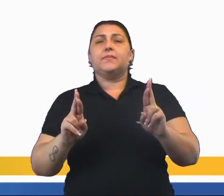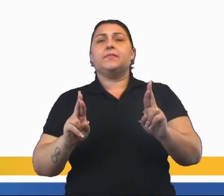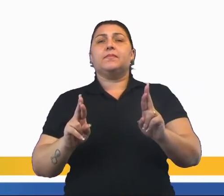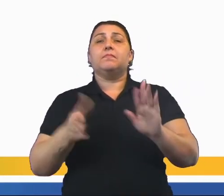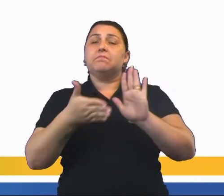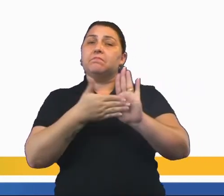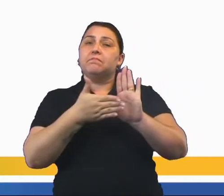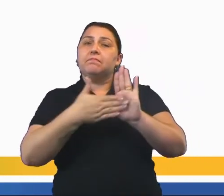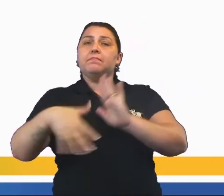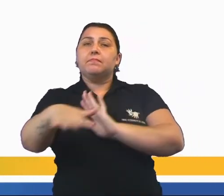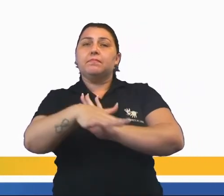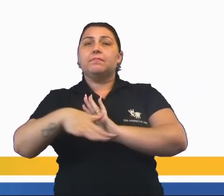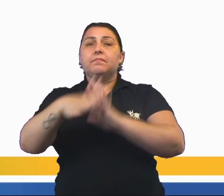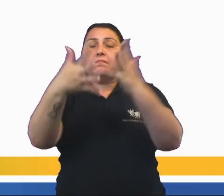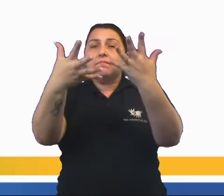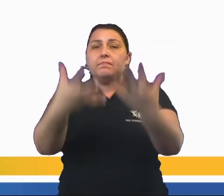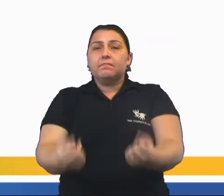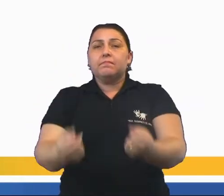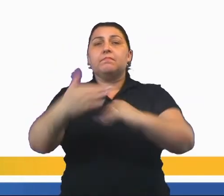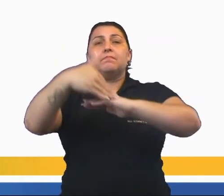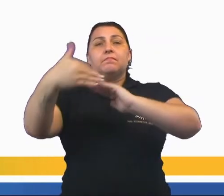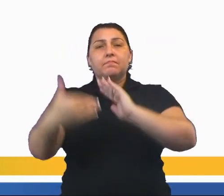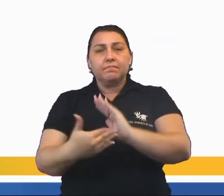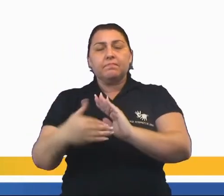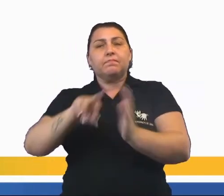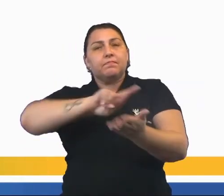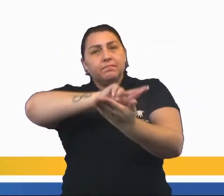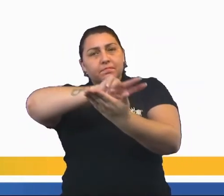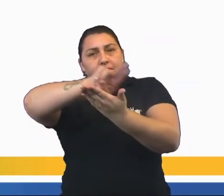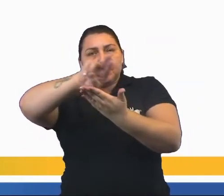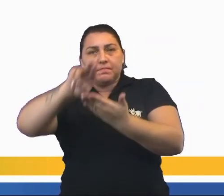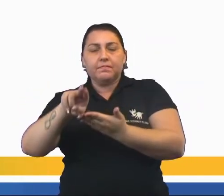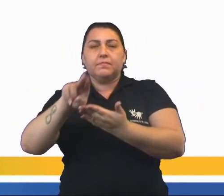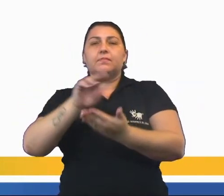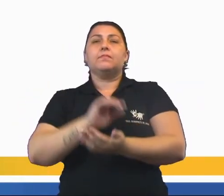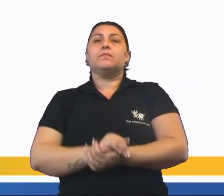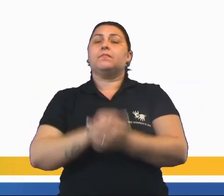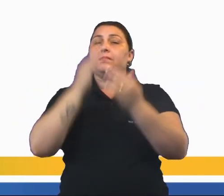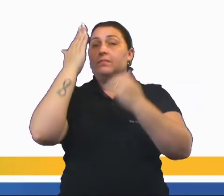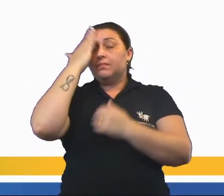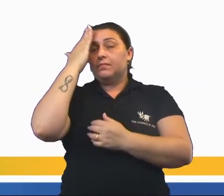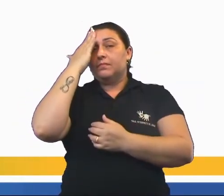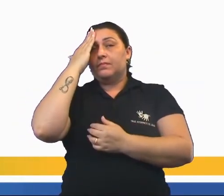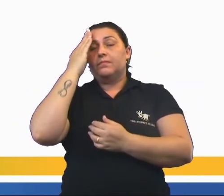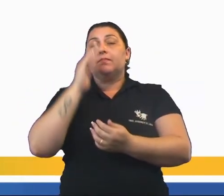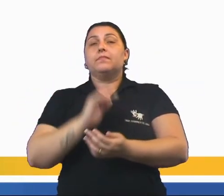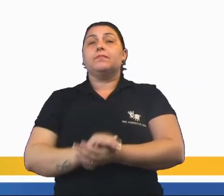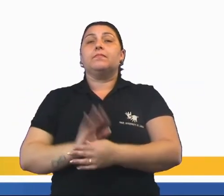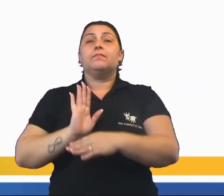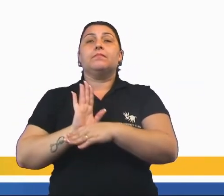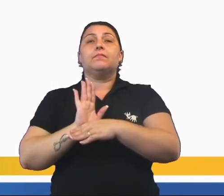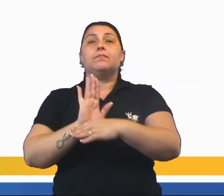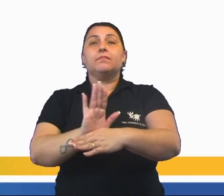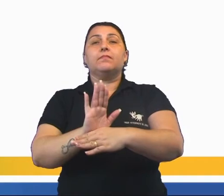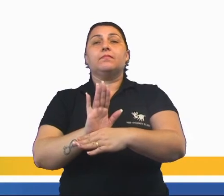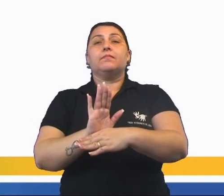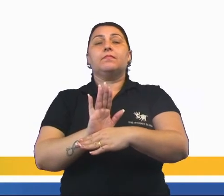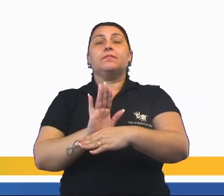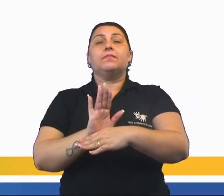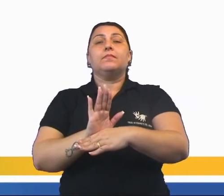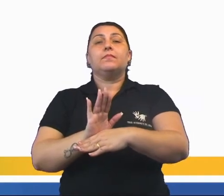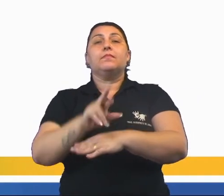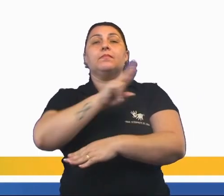vão propor à sociedade a aceitação de todas as diversidades. Entendeu? Então, a contribuição da religião